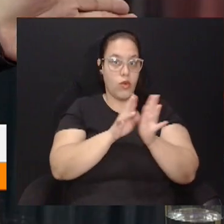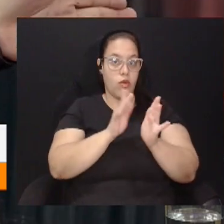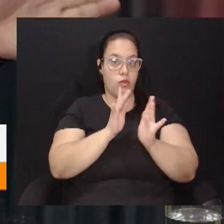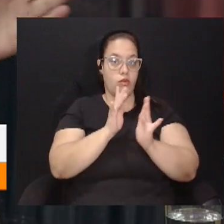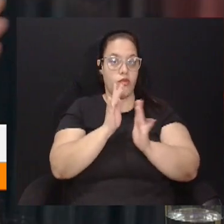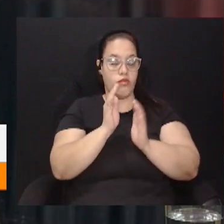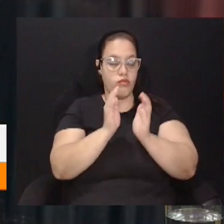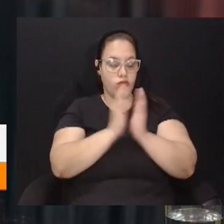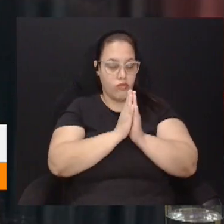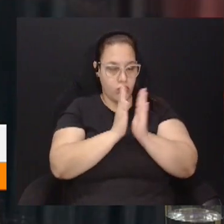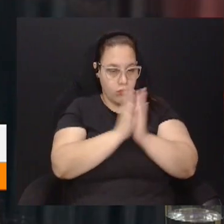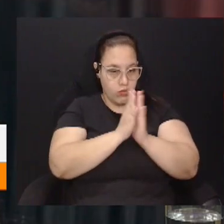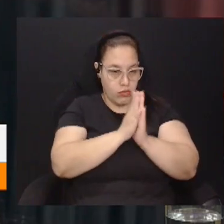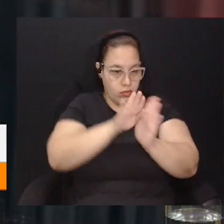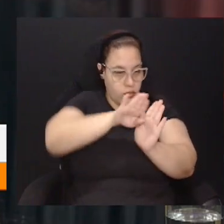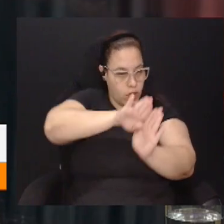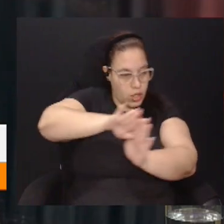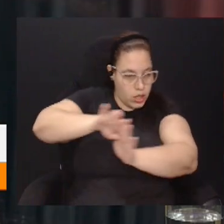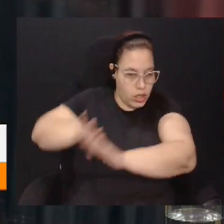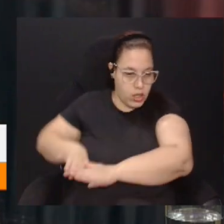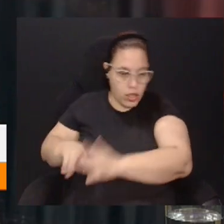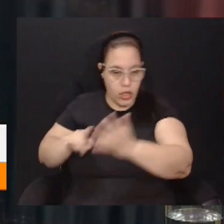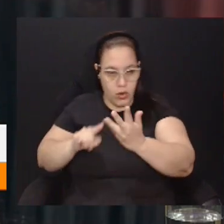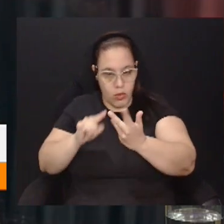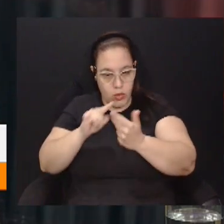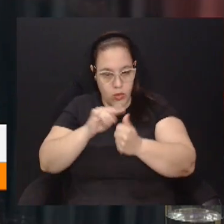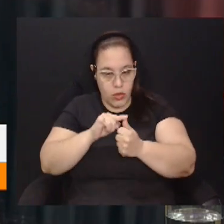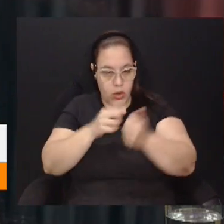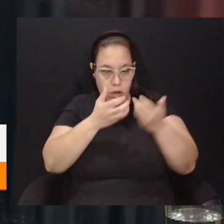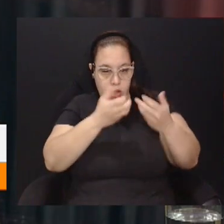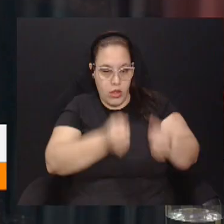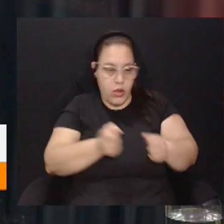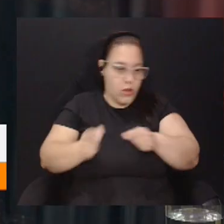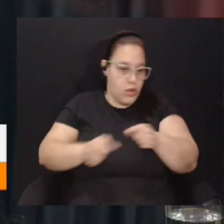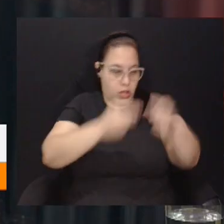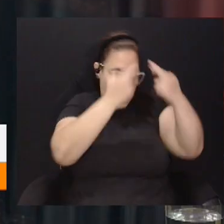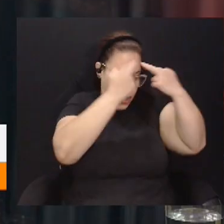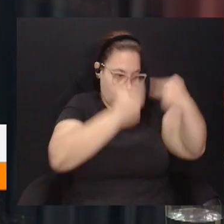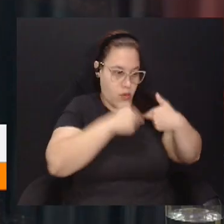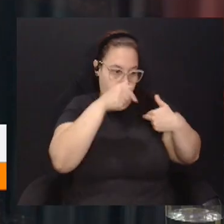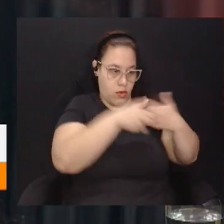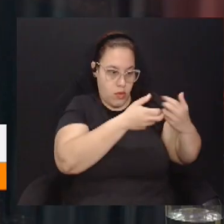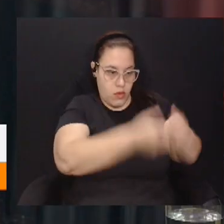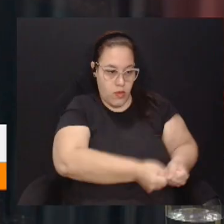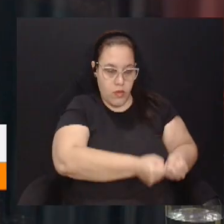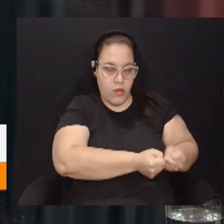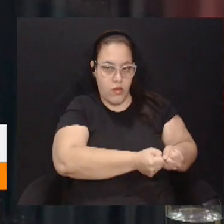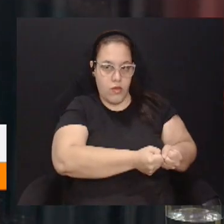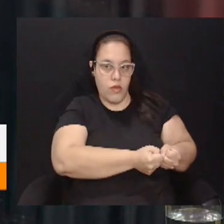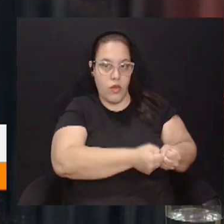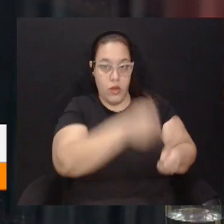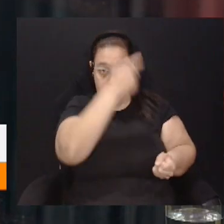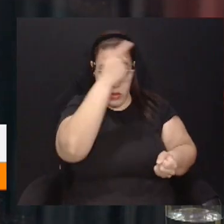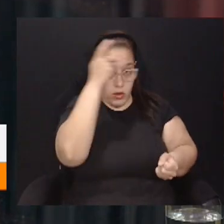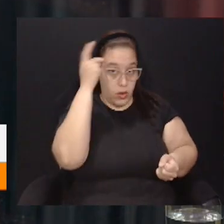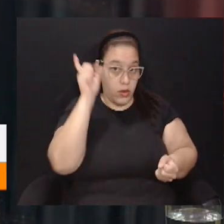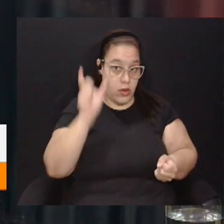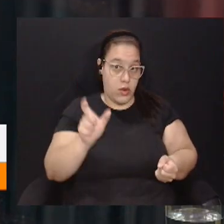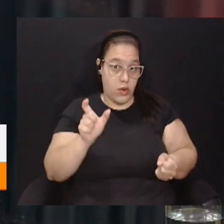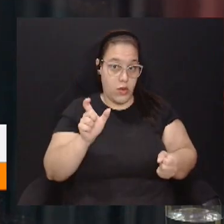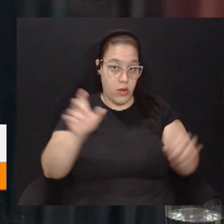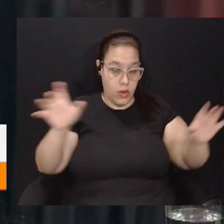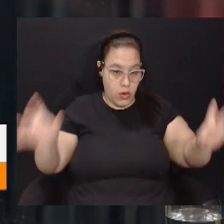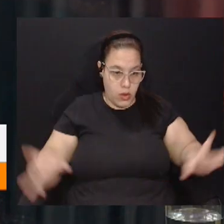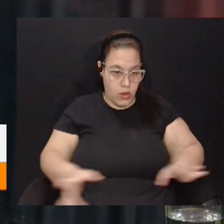deixando tais coisas e assumindo tais responsabilidades, essa pessoa elenca uma série